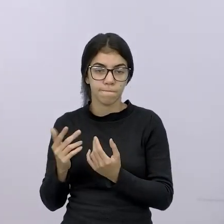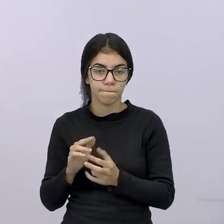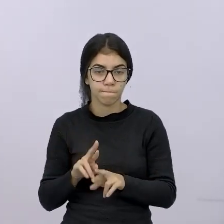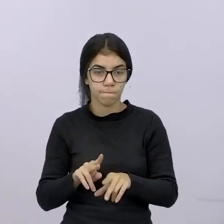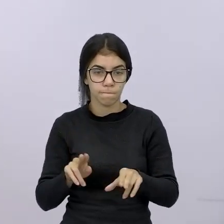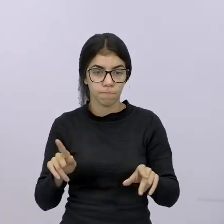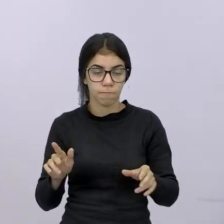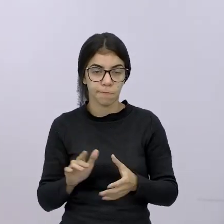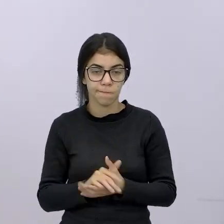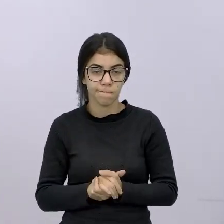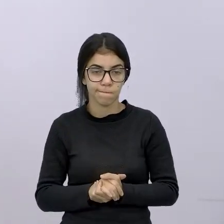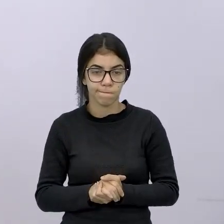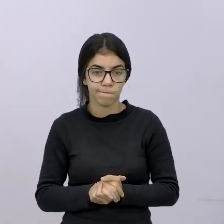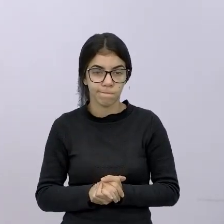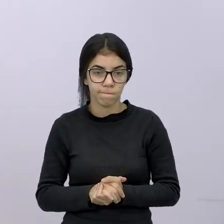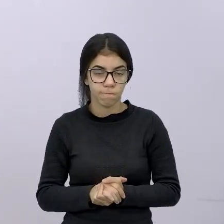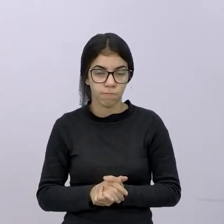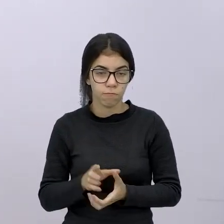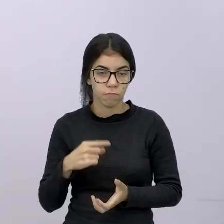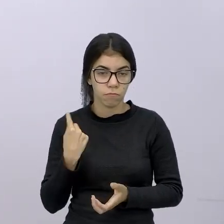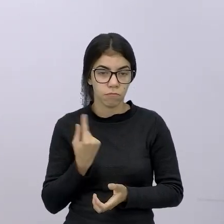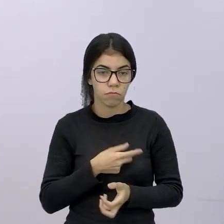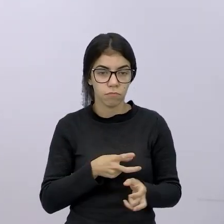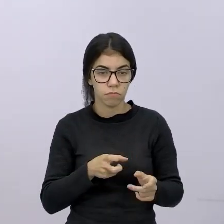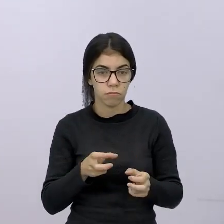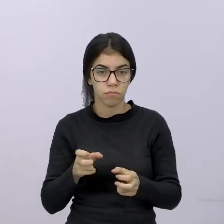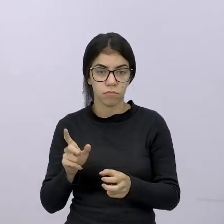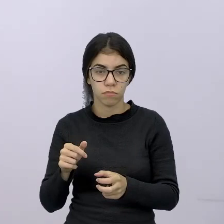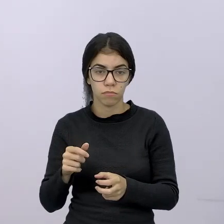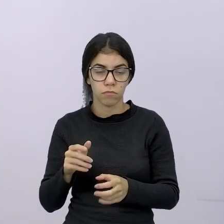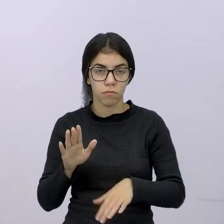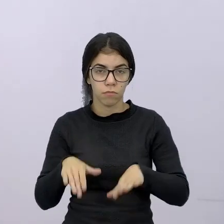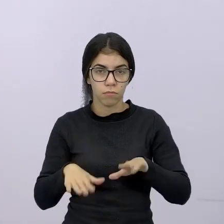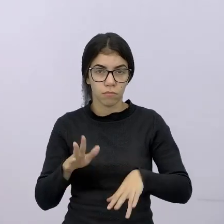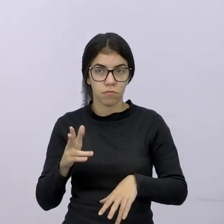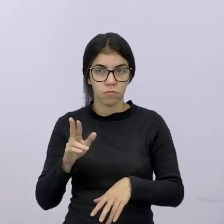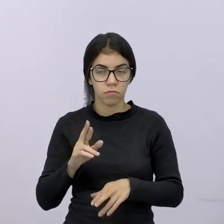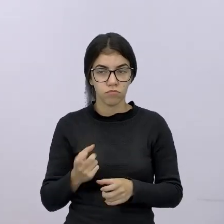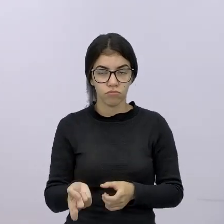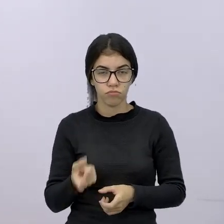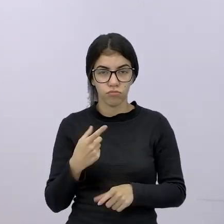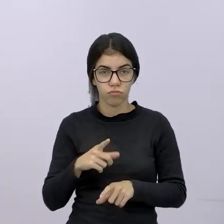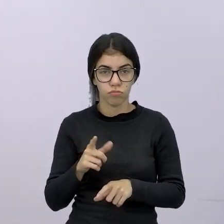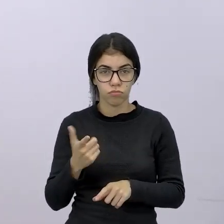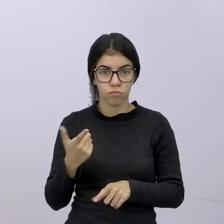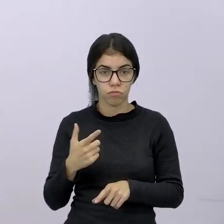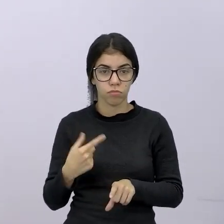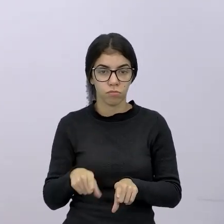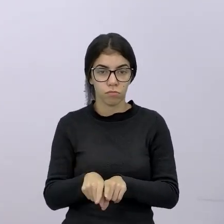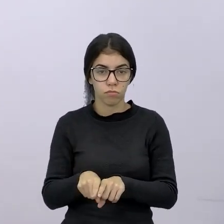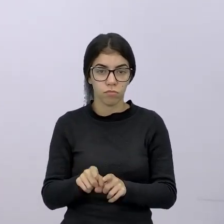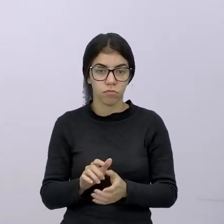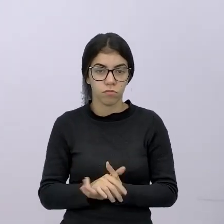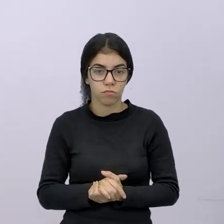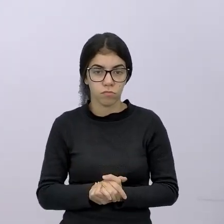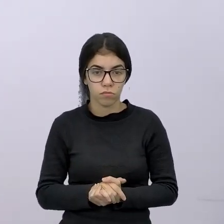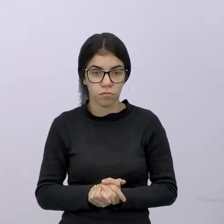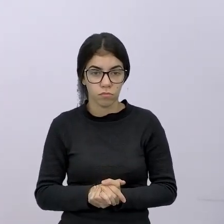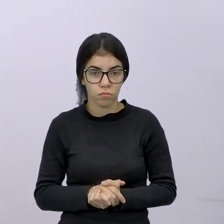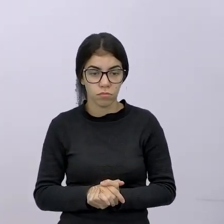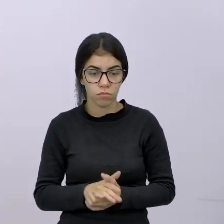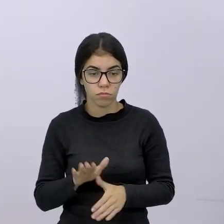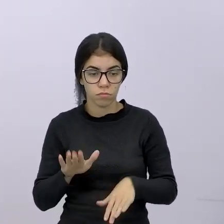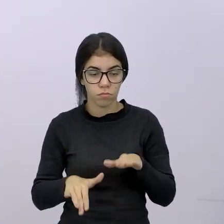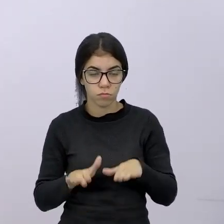etc. E nós percebemos esse outro com uma certa estranheza, porque, lógico, esse outro não nos é